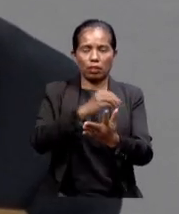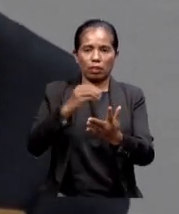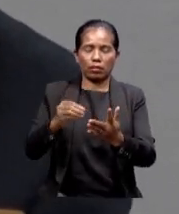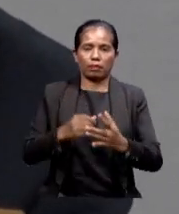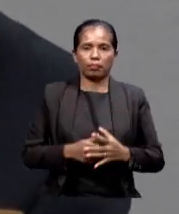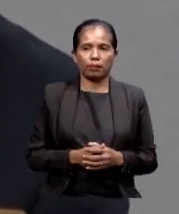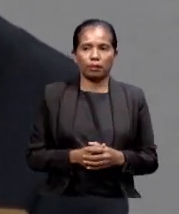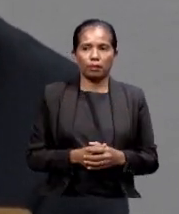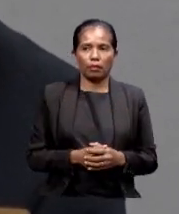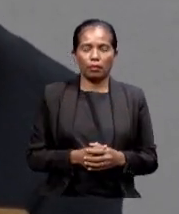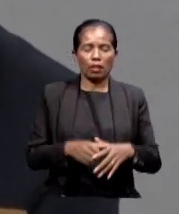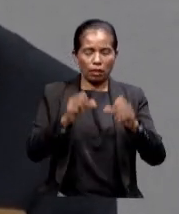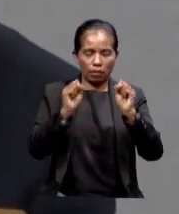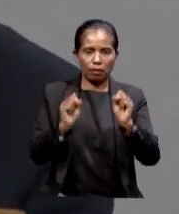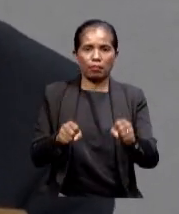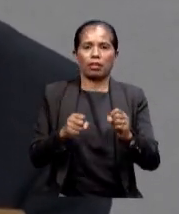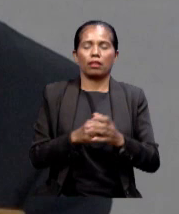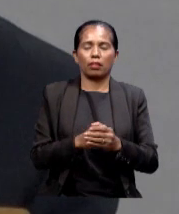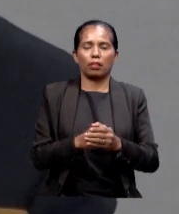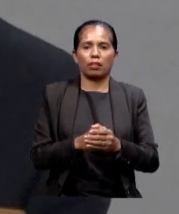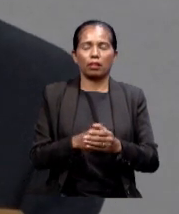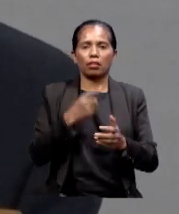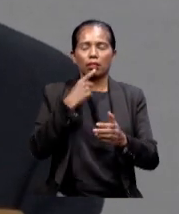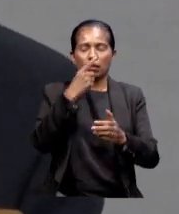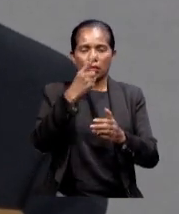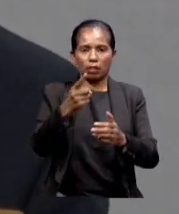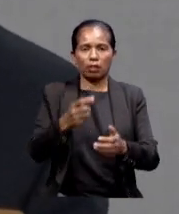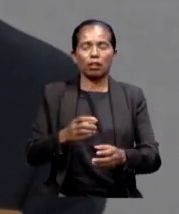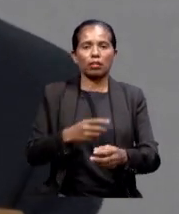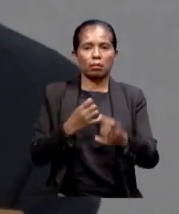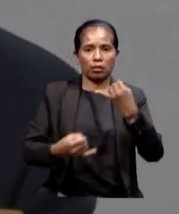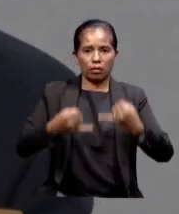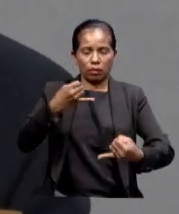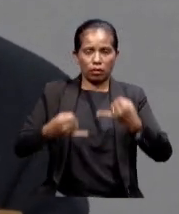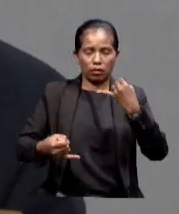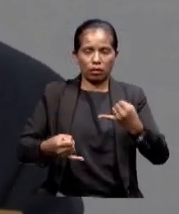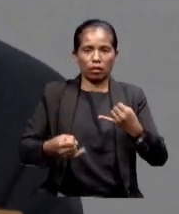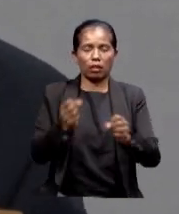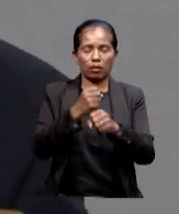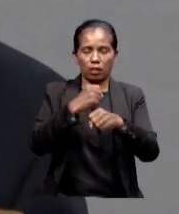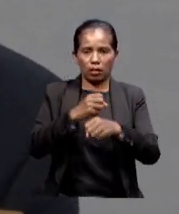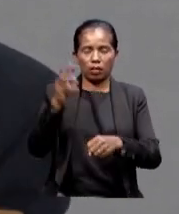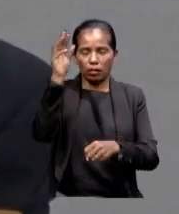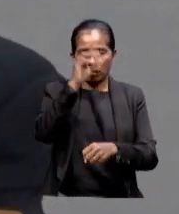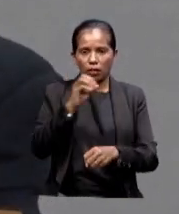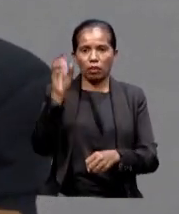legislativas. No Belemos, requer o Supremo Tribunal de Justiça a tua verificação quando